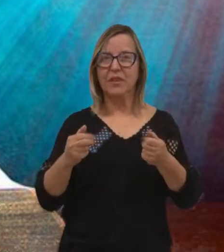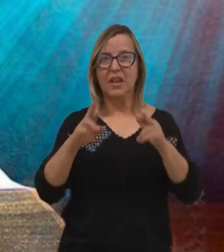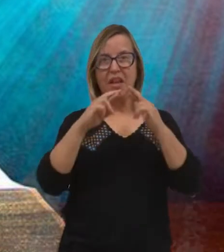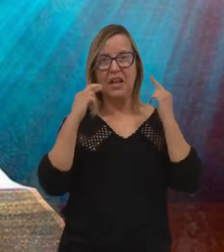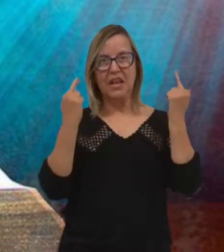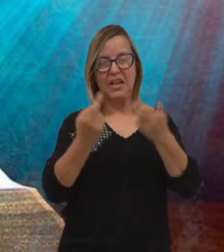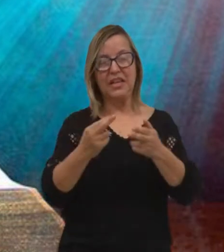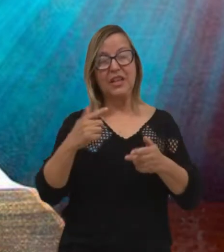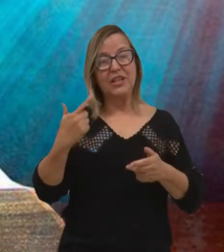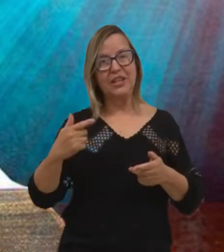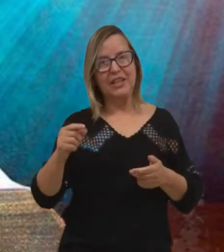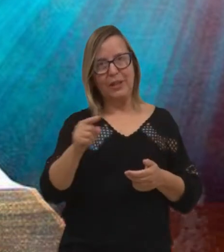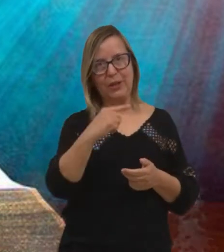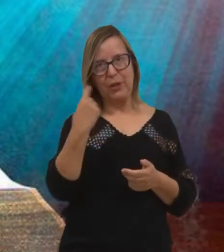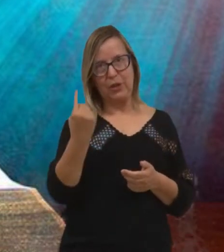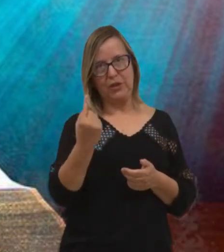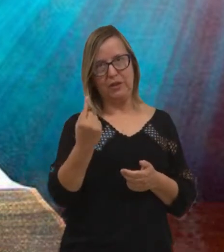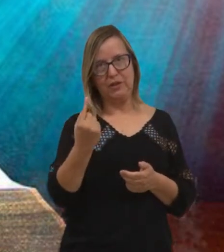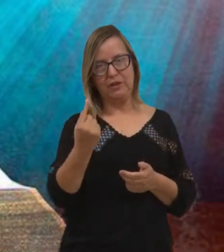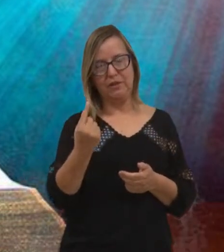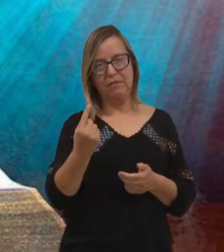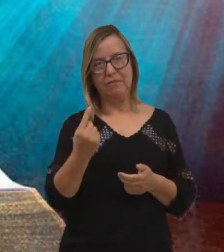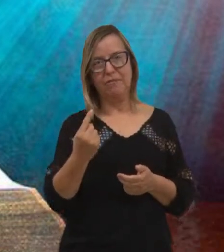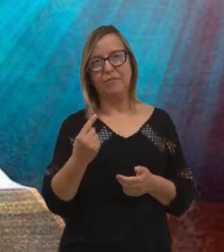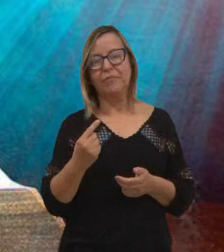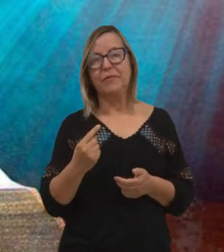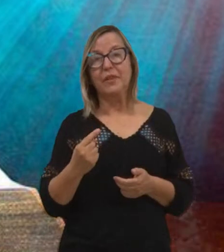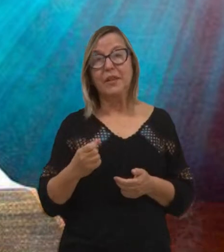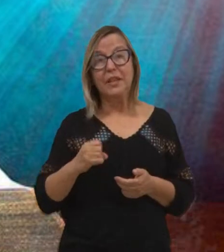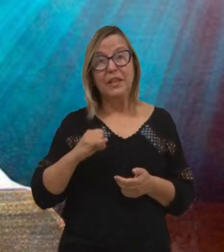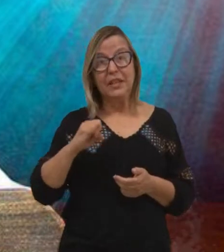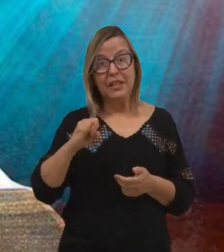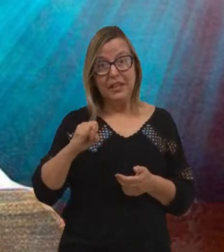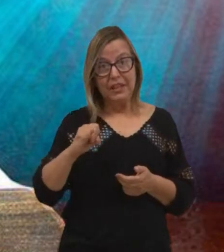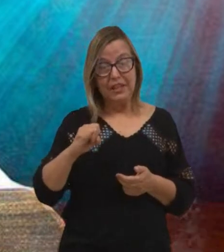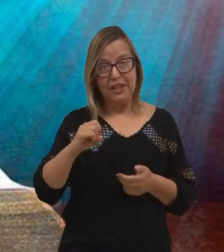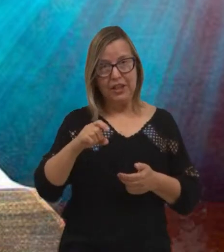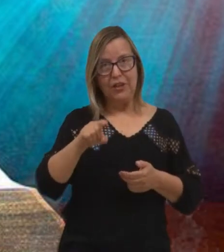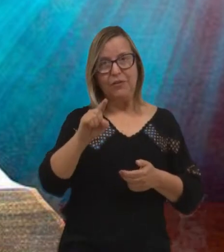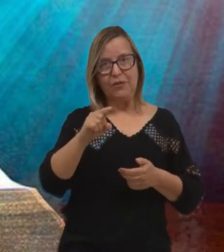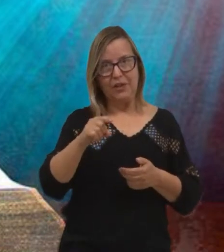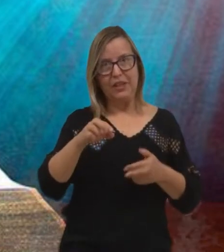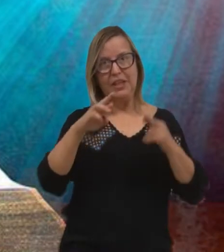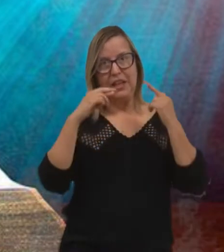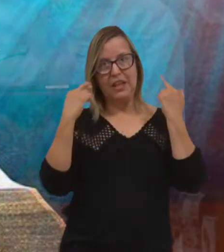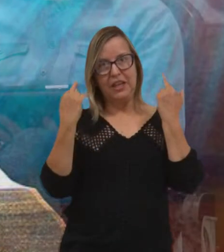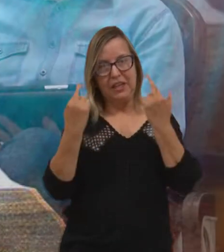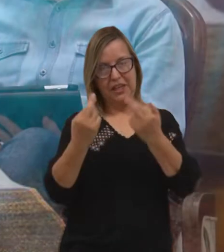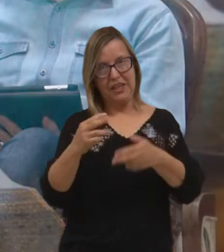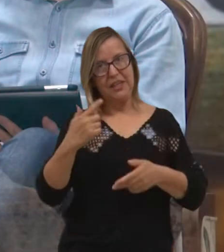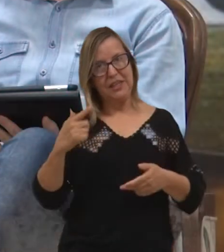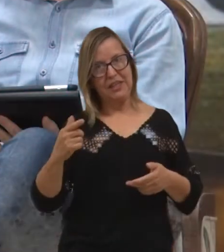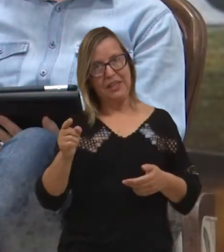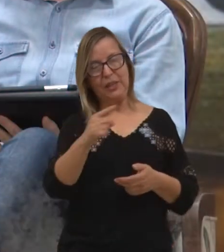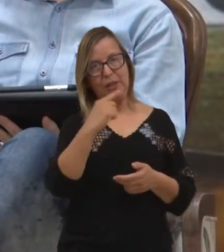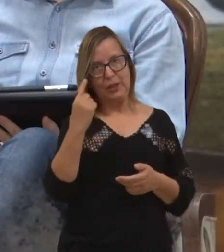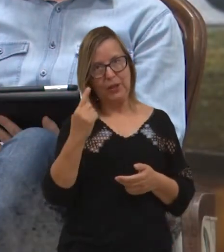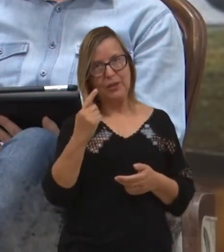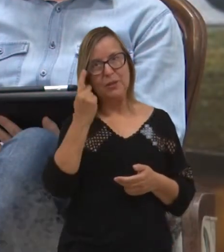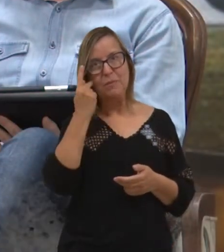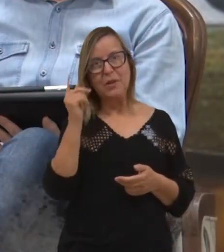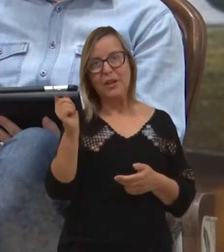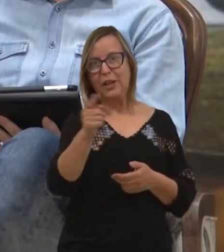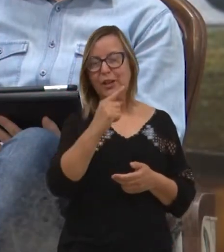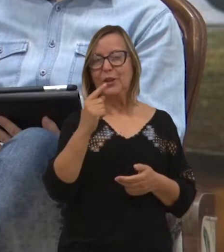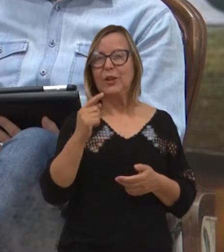nós. Sim, tomara reinasseis para que também nós viéssemos a reinar convosco. A